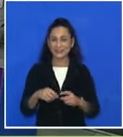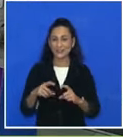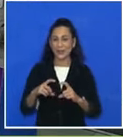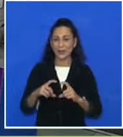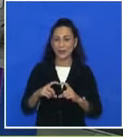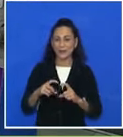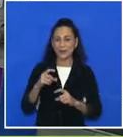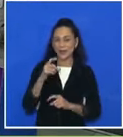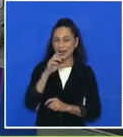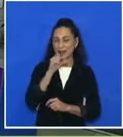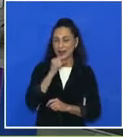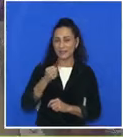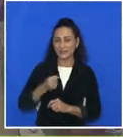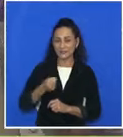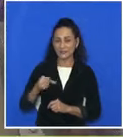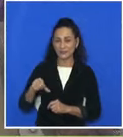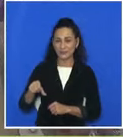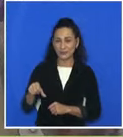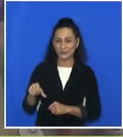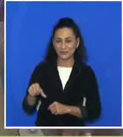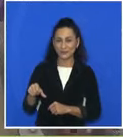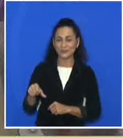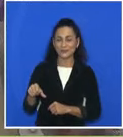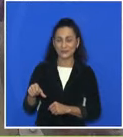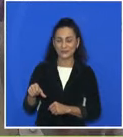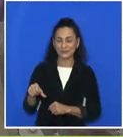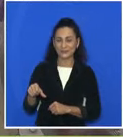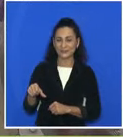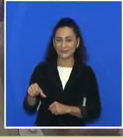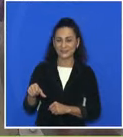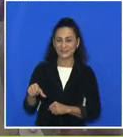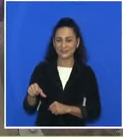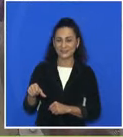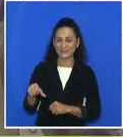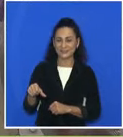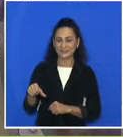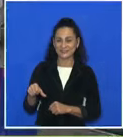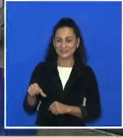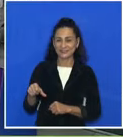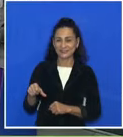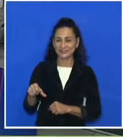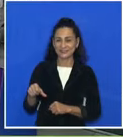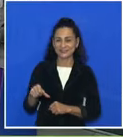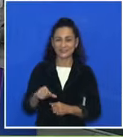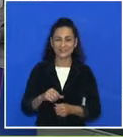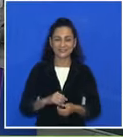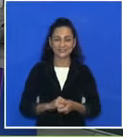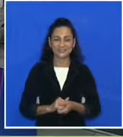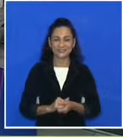É a bola laranja número 9, com sinal diferencial na sua base.